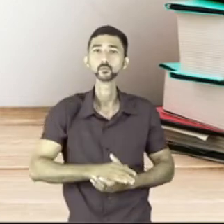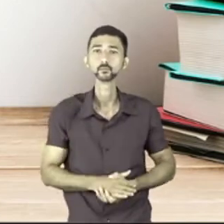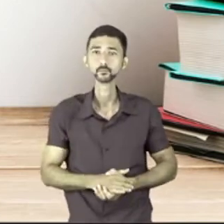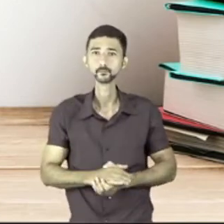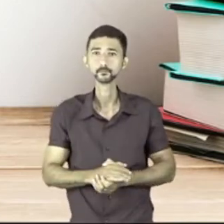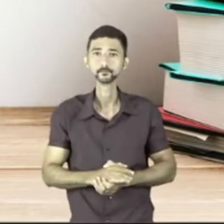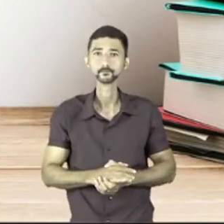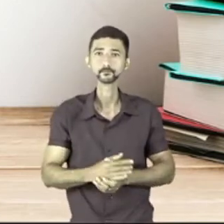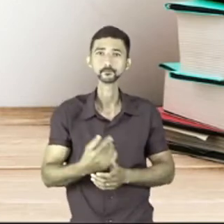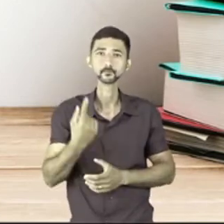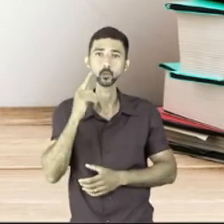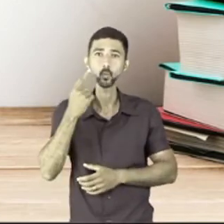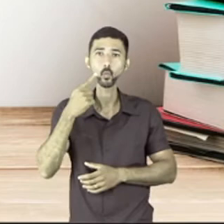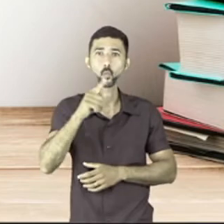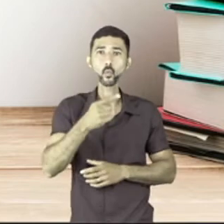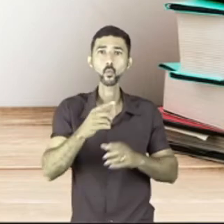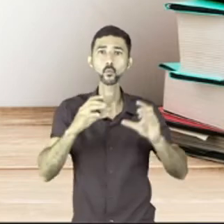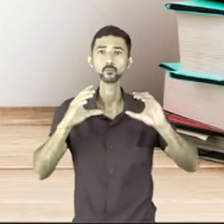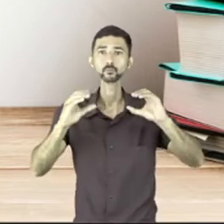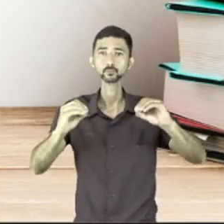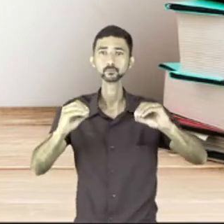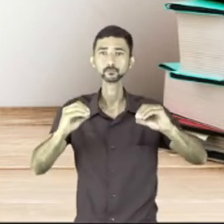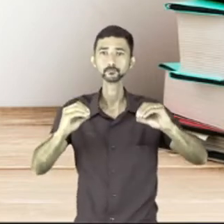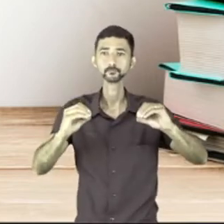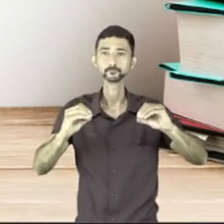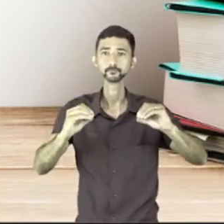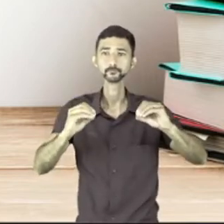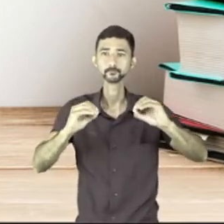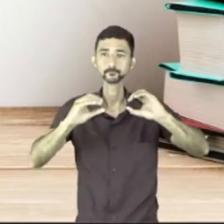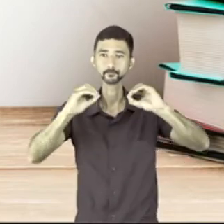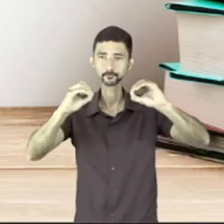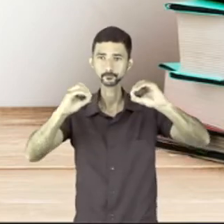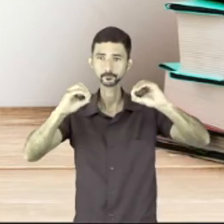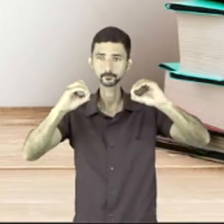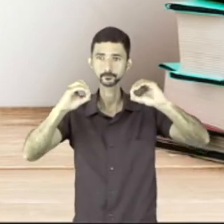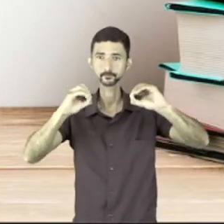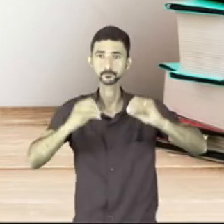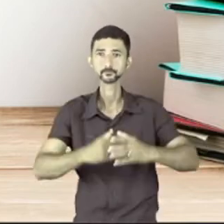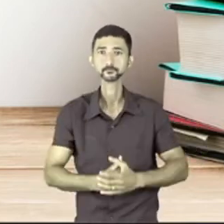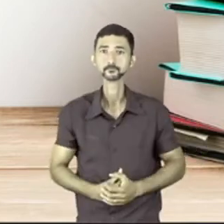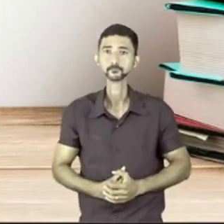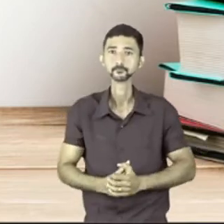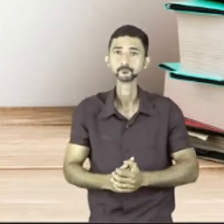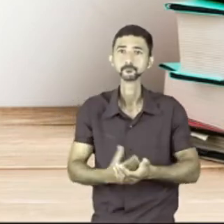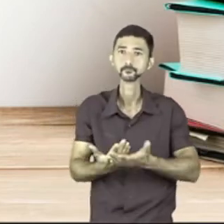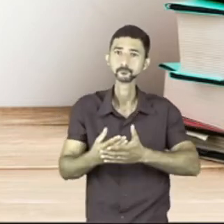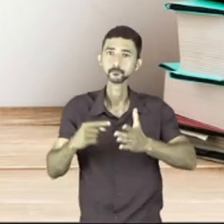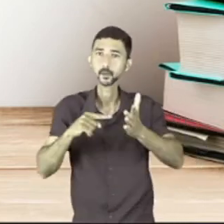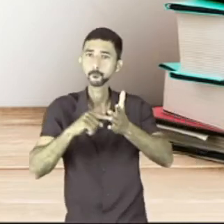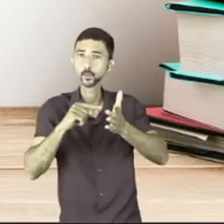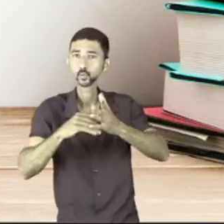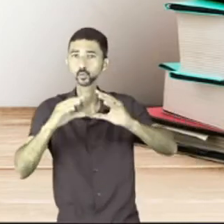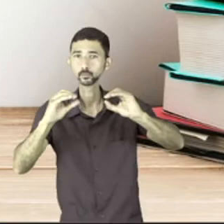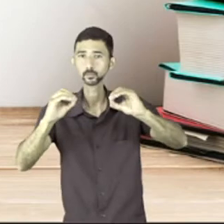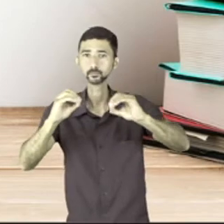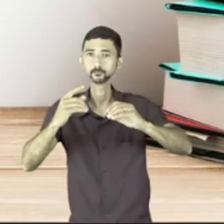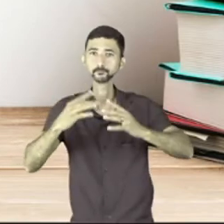lá ao fundo que o placar está marcando 0-0. Tá? É o placar que vai marcar a